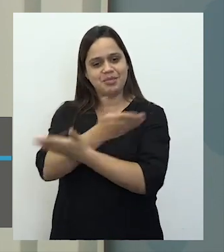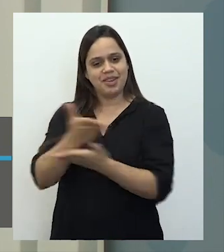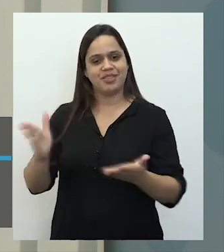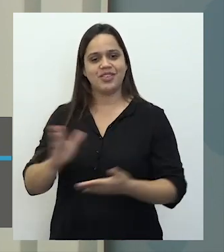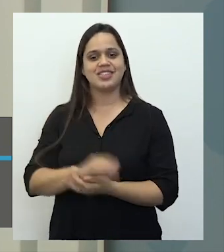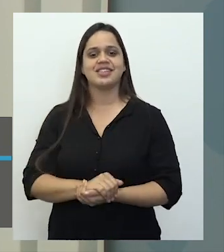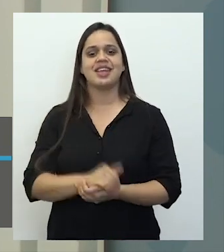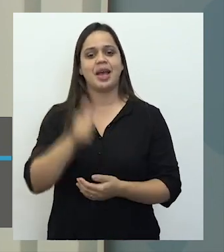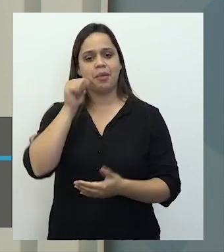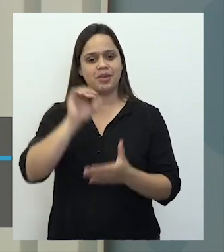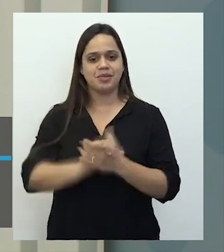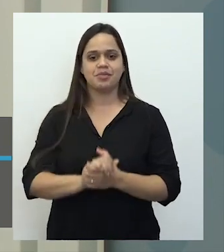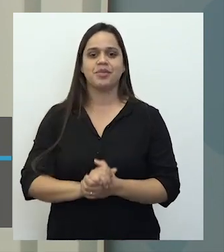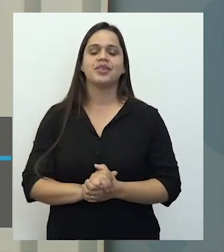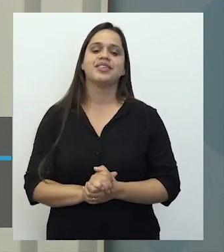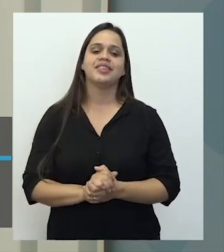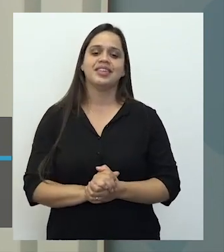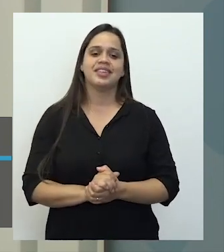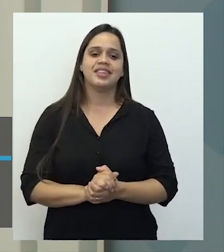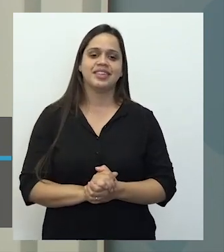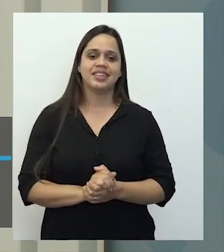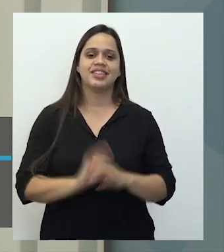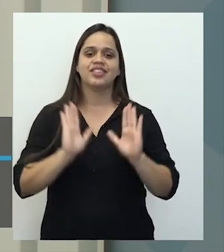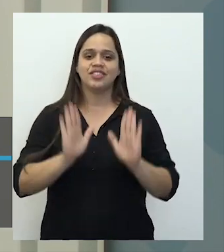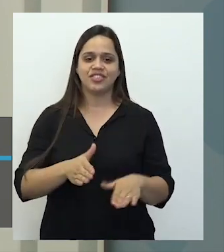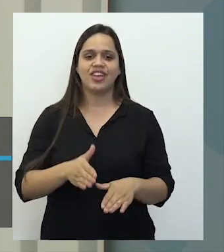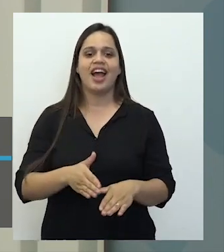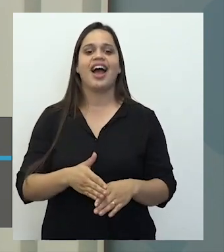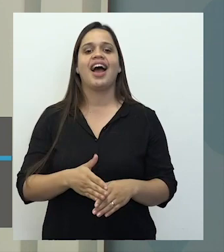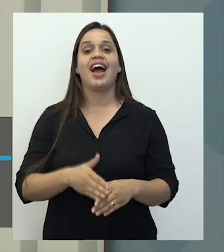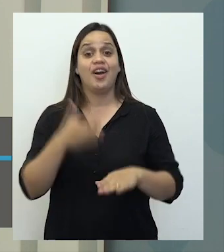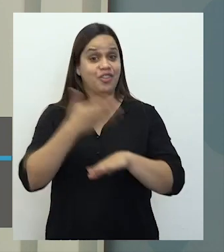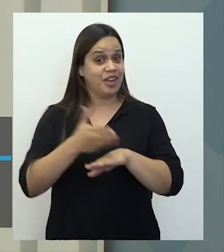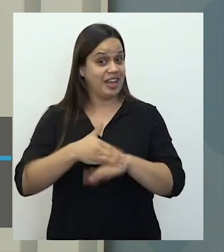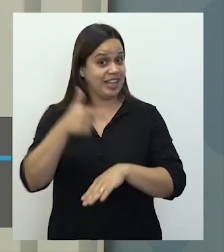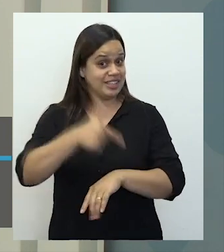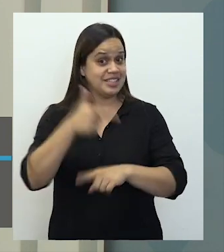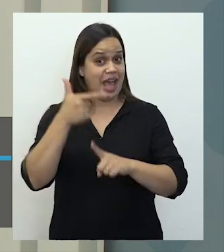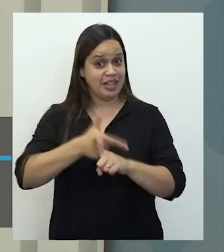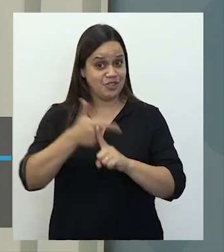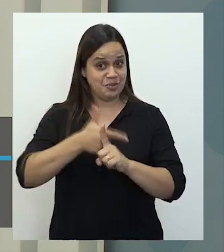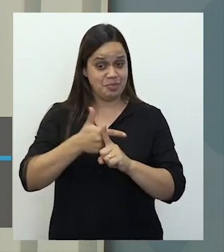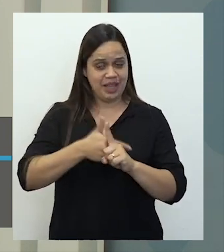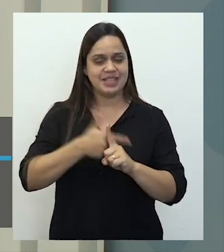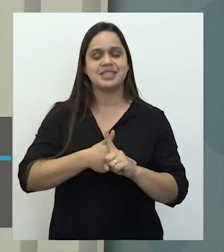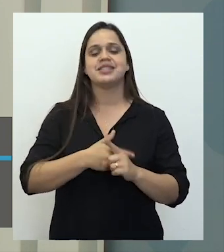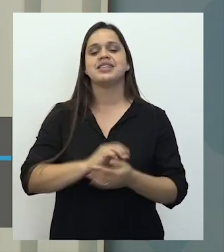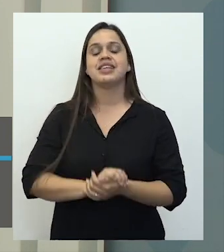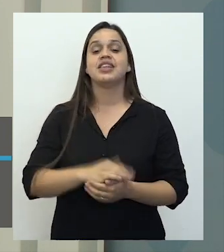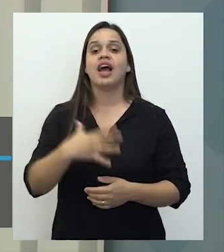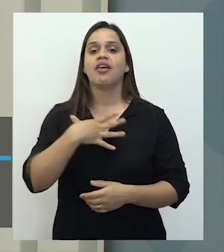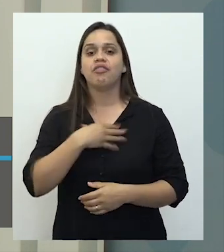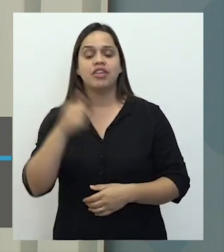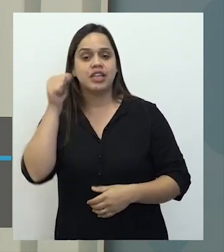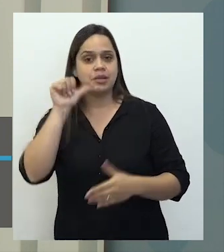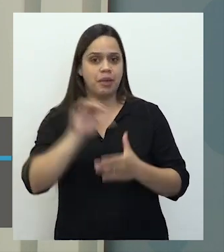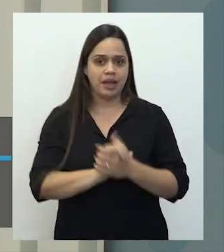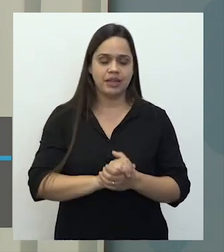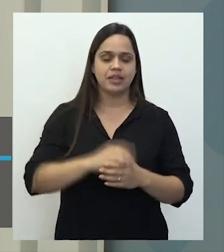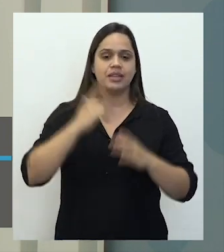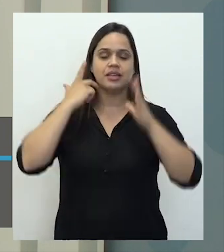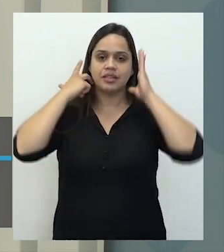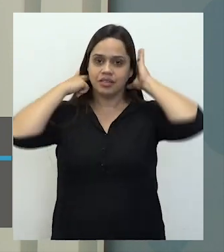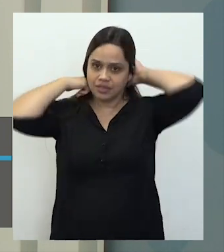abraço. Esperei essa deixa durante 7 meses para poder fazer isso. Vamos lá, então. Filhas e marido, olha, o pessoal gosta de ir com